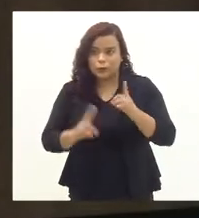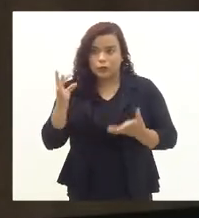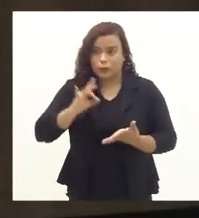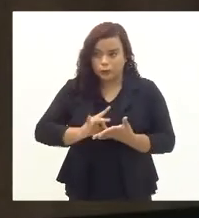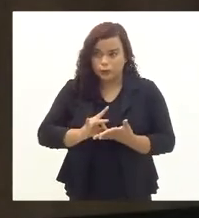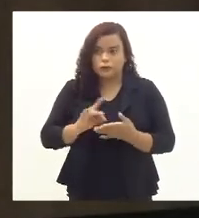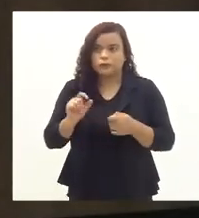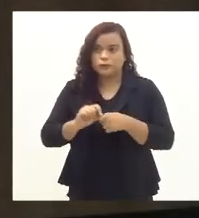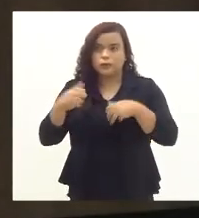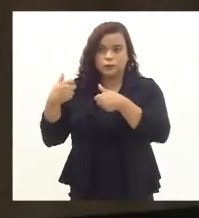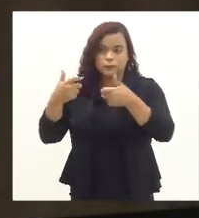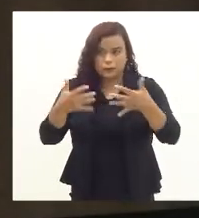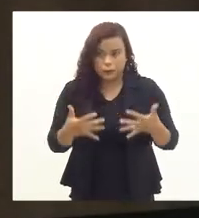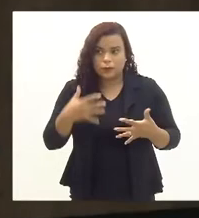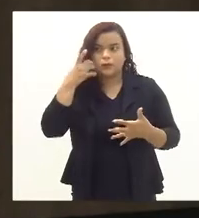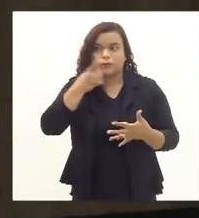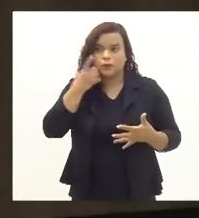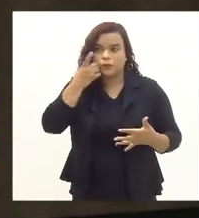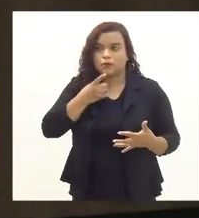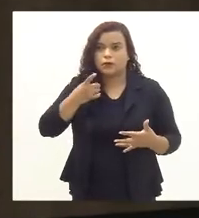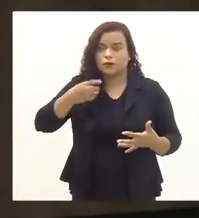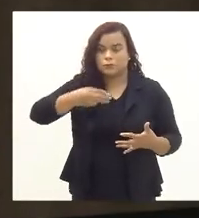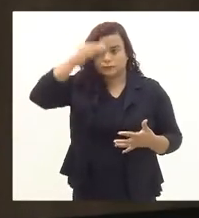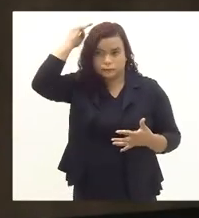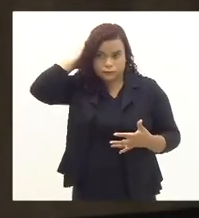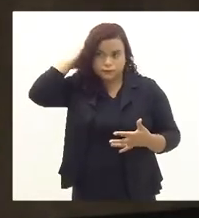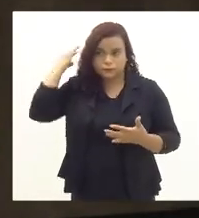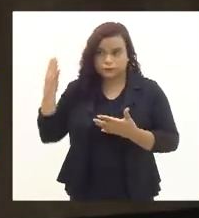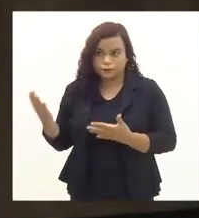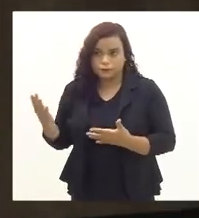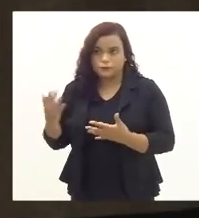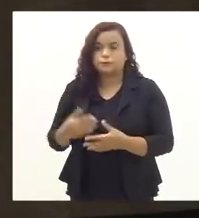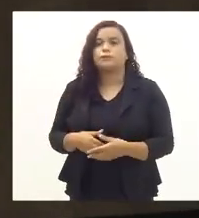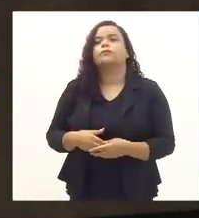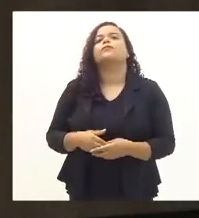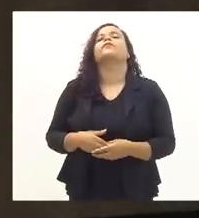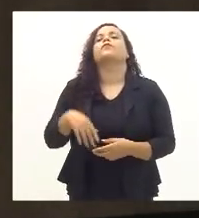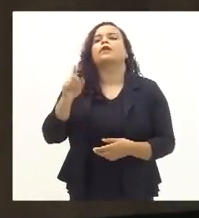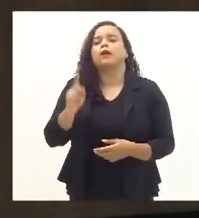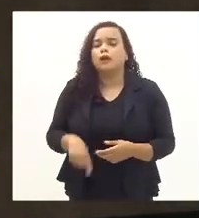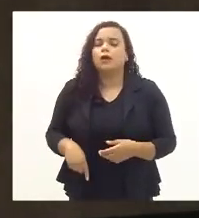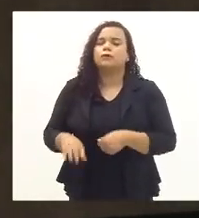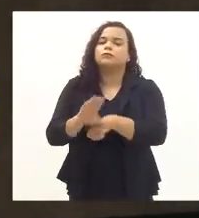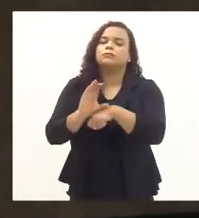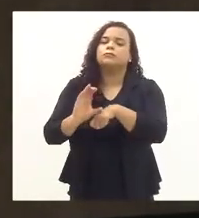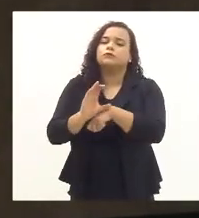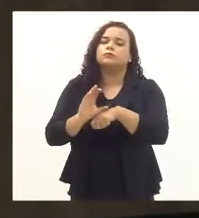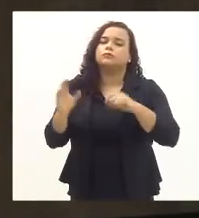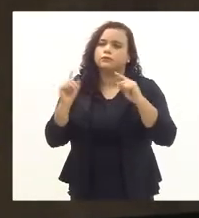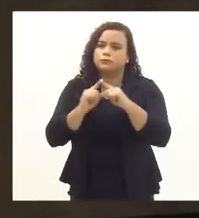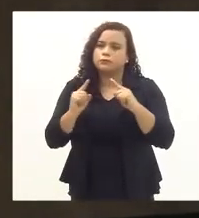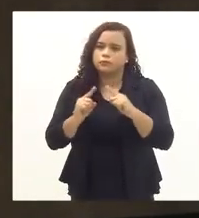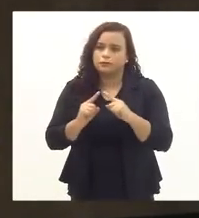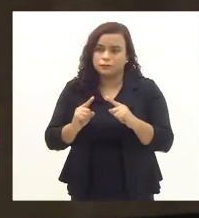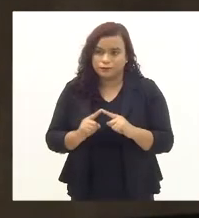original Deputado Márcio Pacheco foi pela constitucionalidade